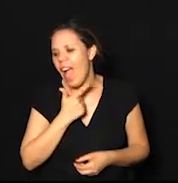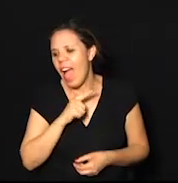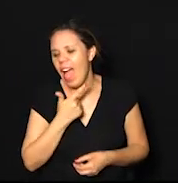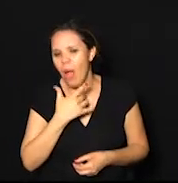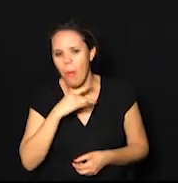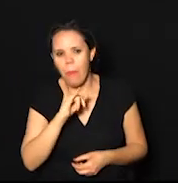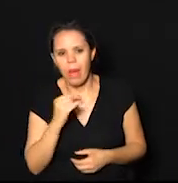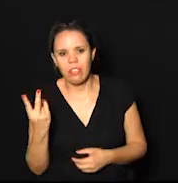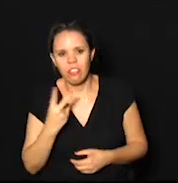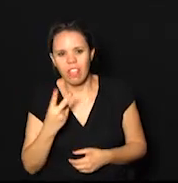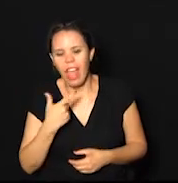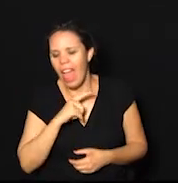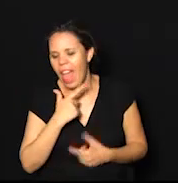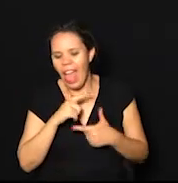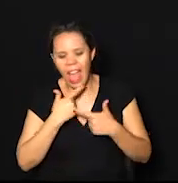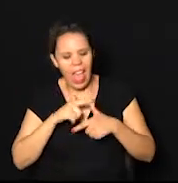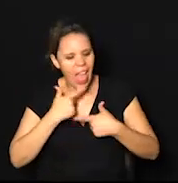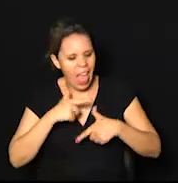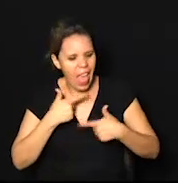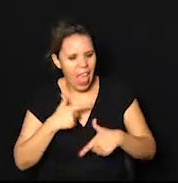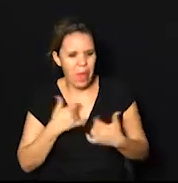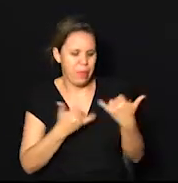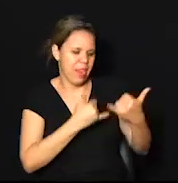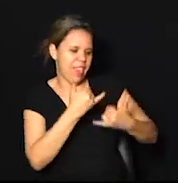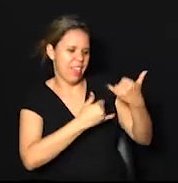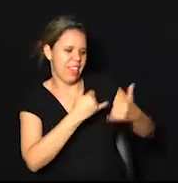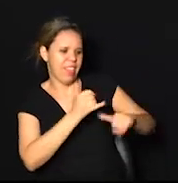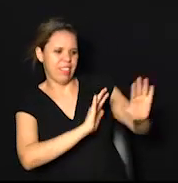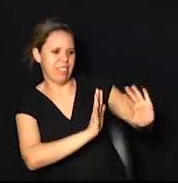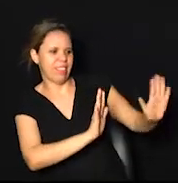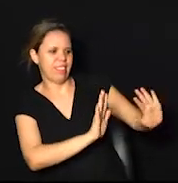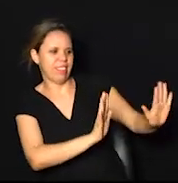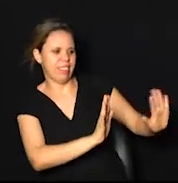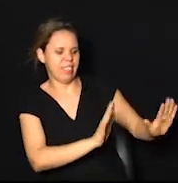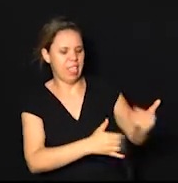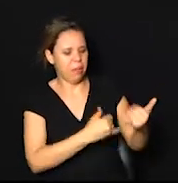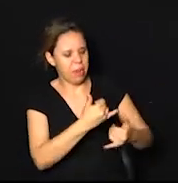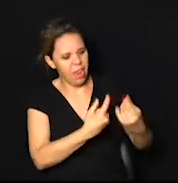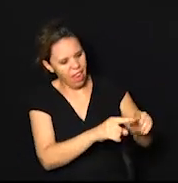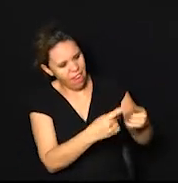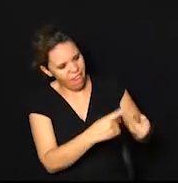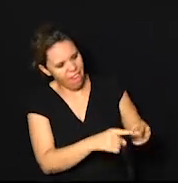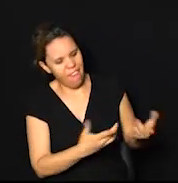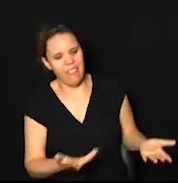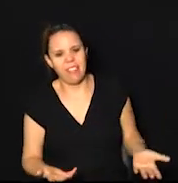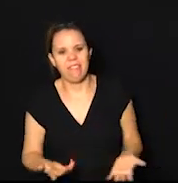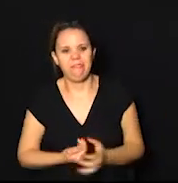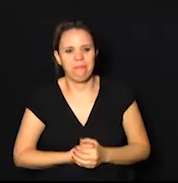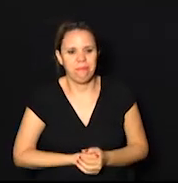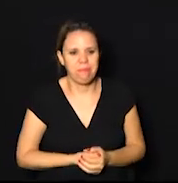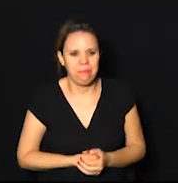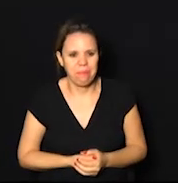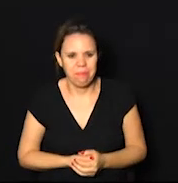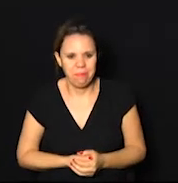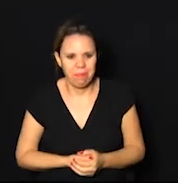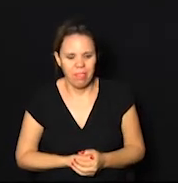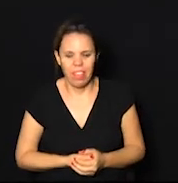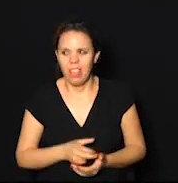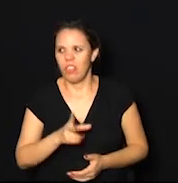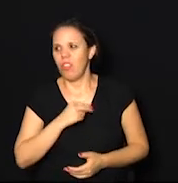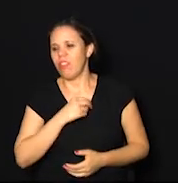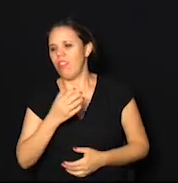a rir ele que o pai dele que elas caíram de dar risada com uma brincadeira viu a brincadeira ele só tava brincando para tirar o jeito levar o dinheiro aí